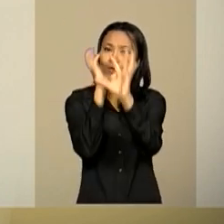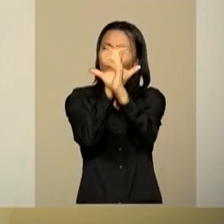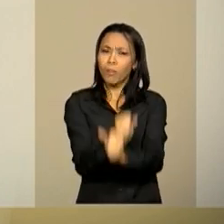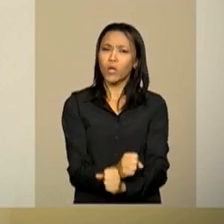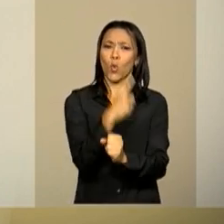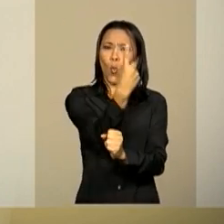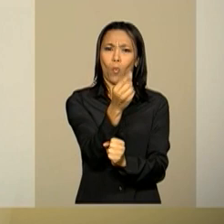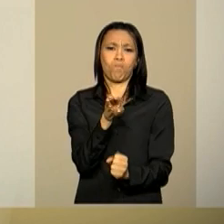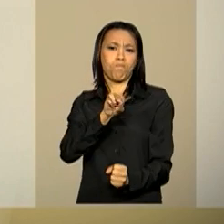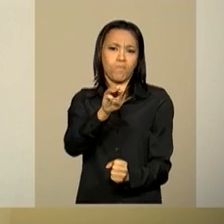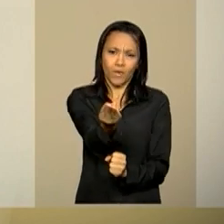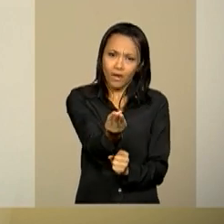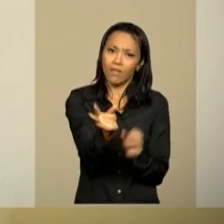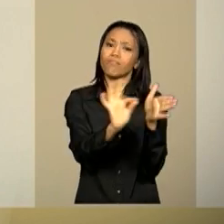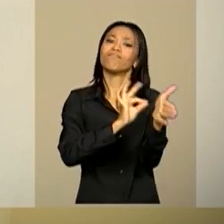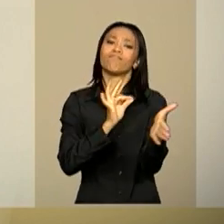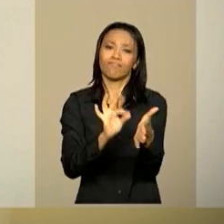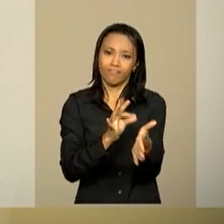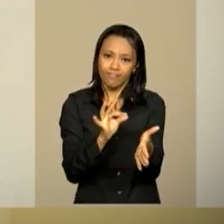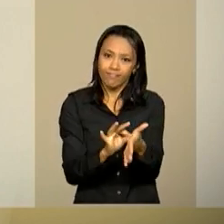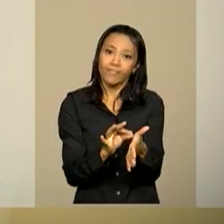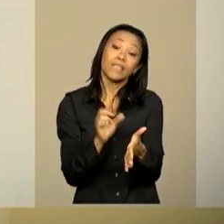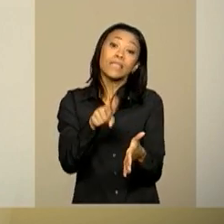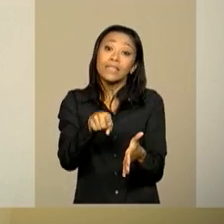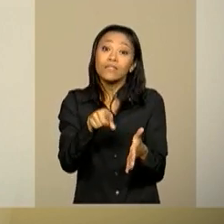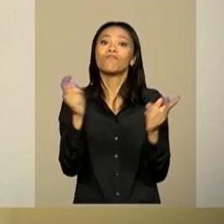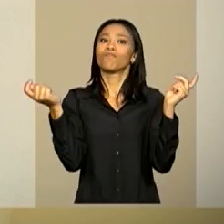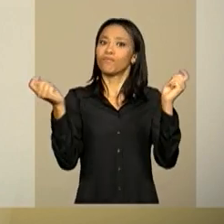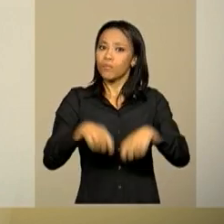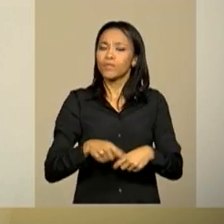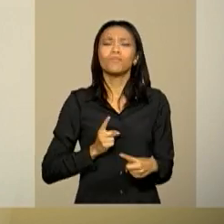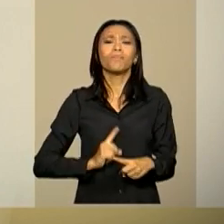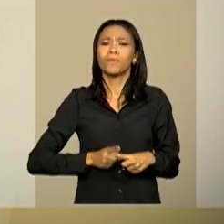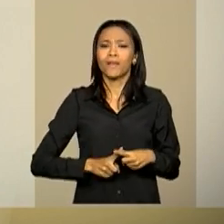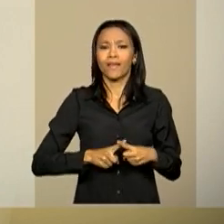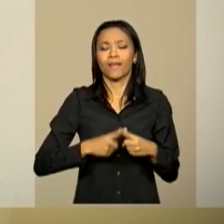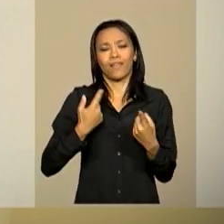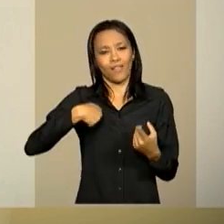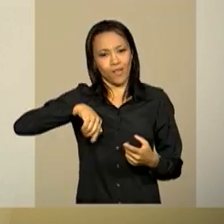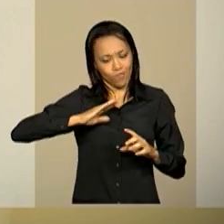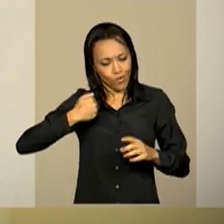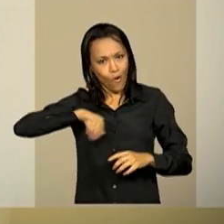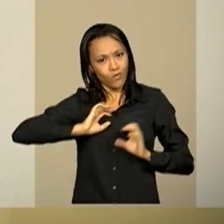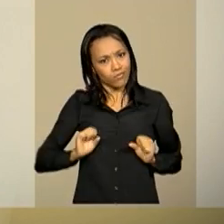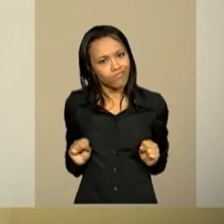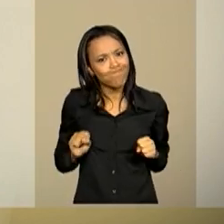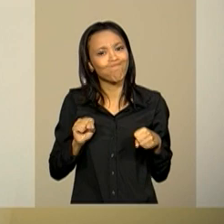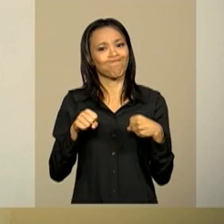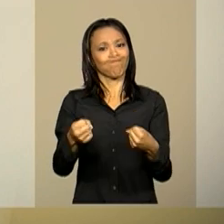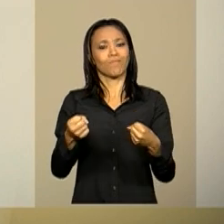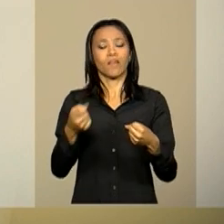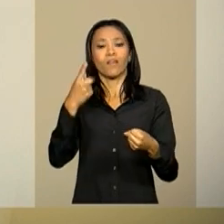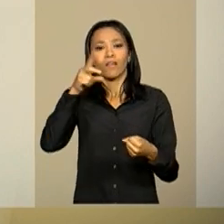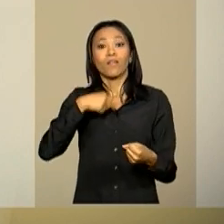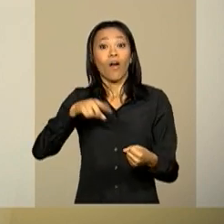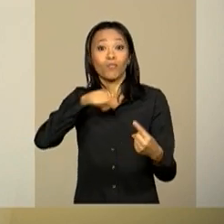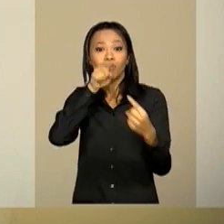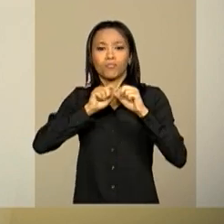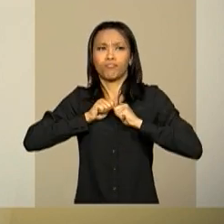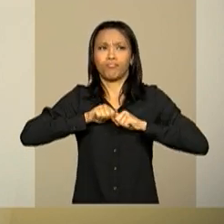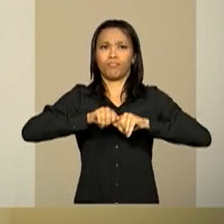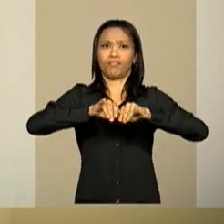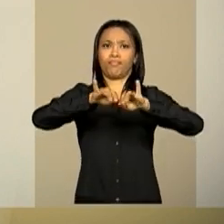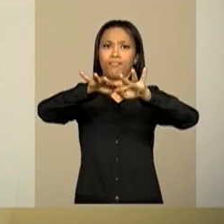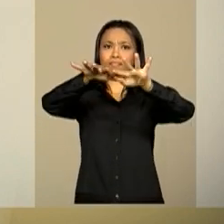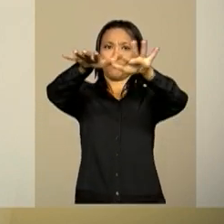um 1 milhão de matrículas isso só foi possível Luciano graças ao nosso esforço para expandir a rede Federal de